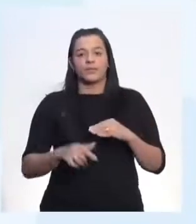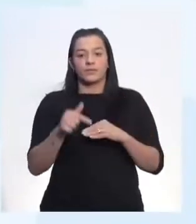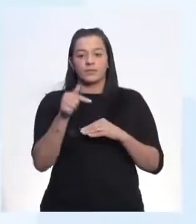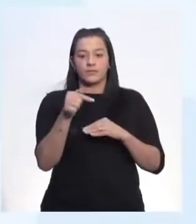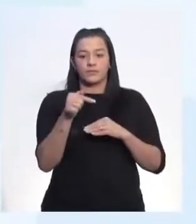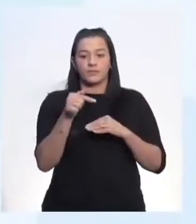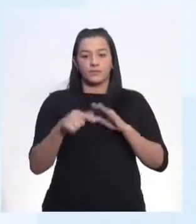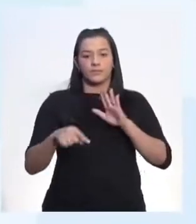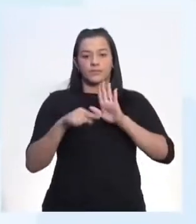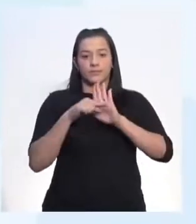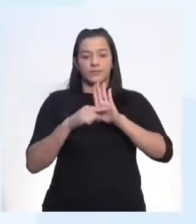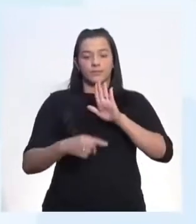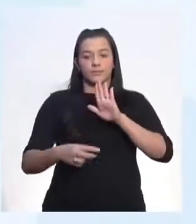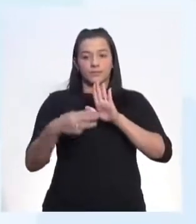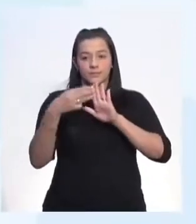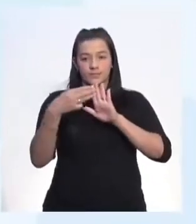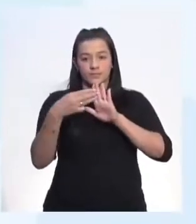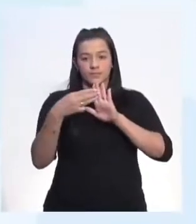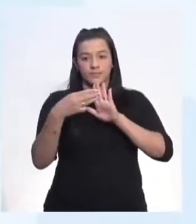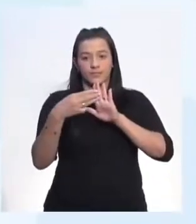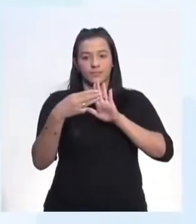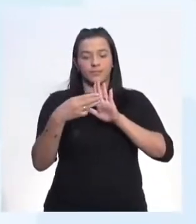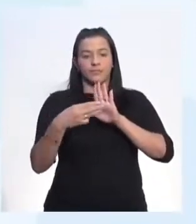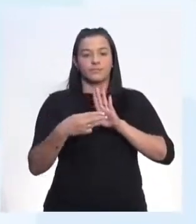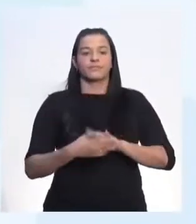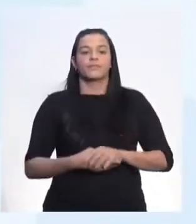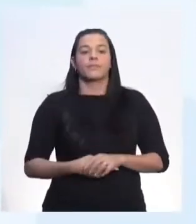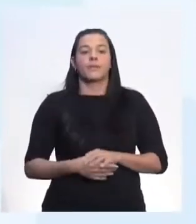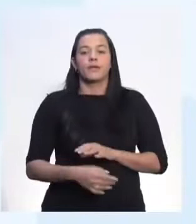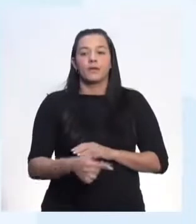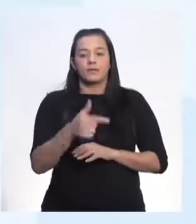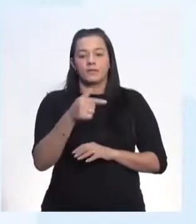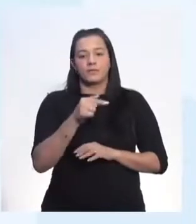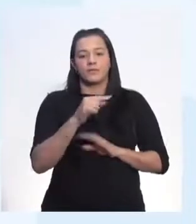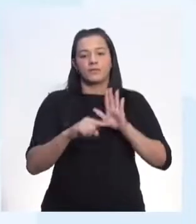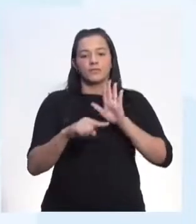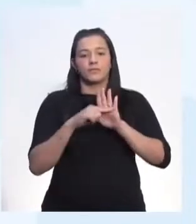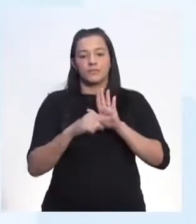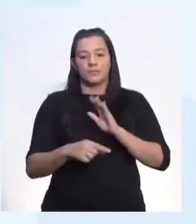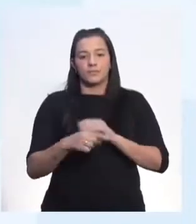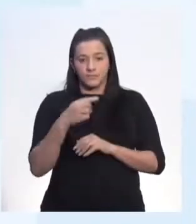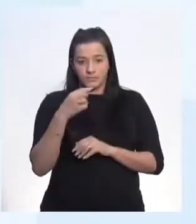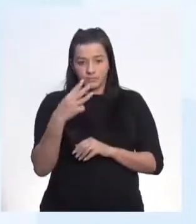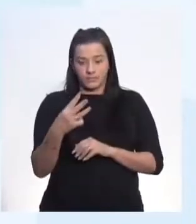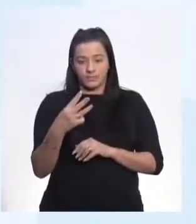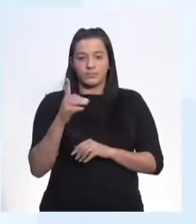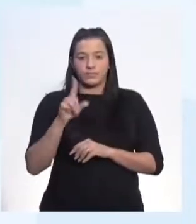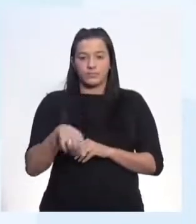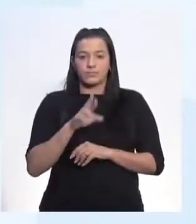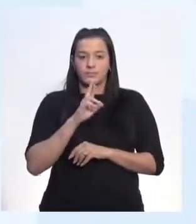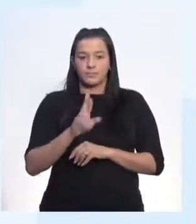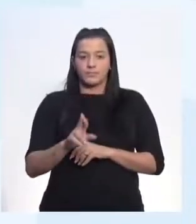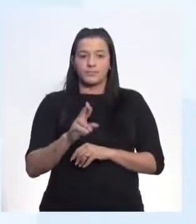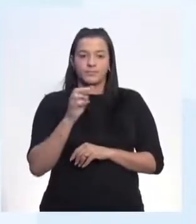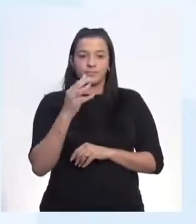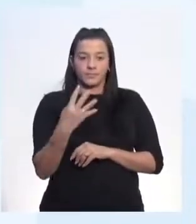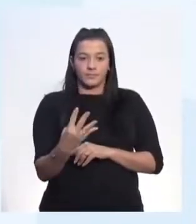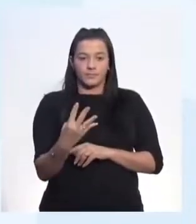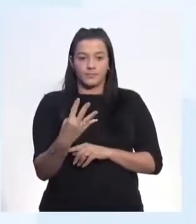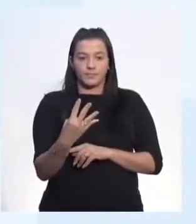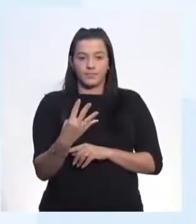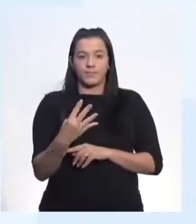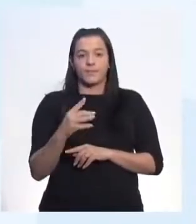7 menos 3 fatorial. 7 menos 3 dá 4. Então, eu vou desenvolver